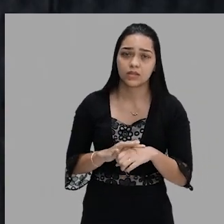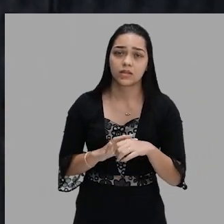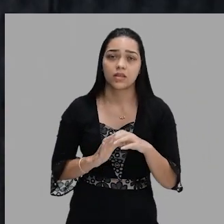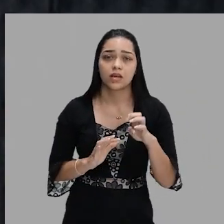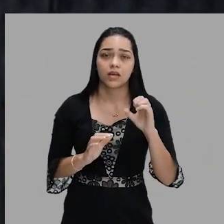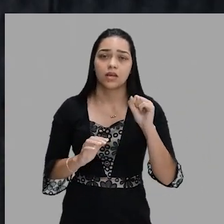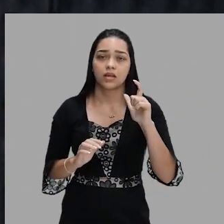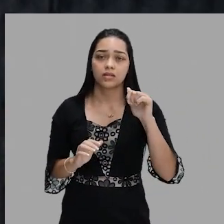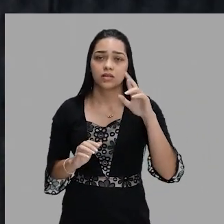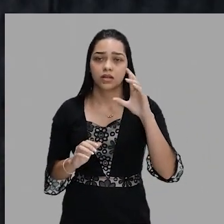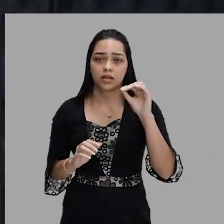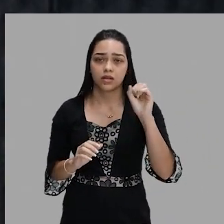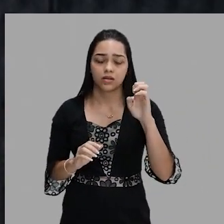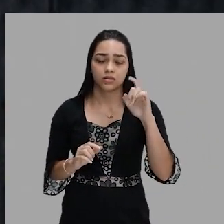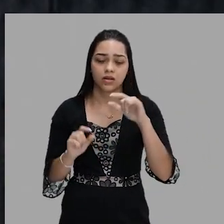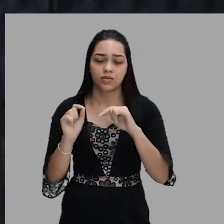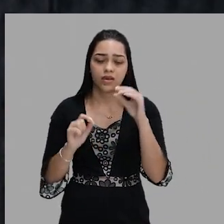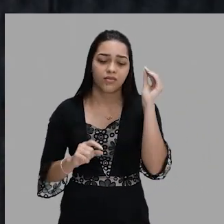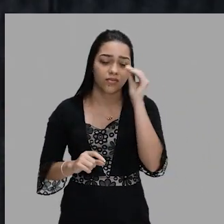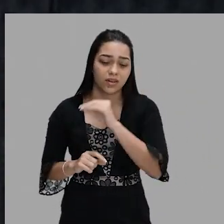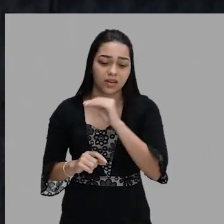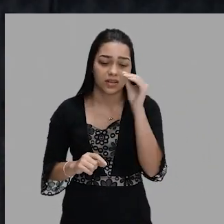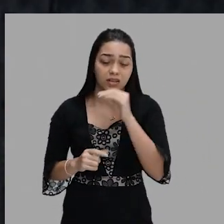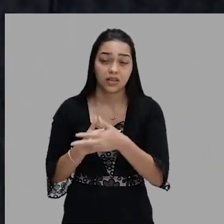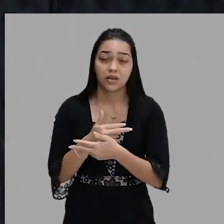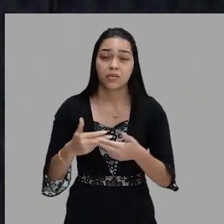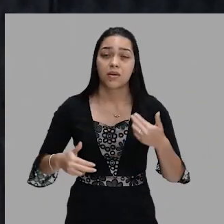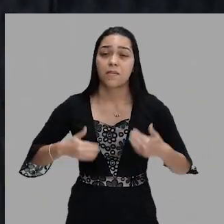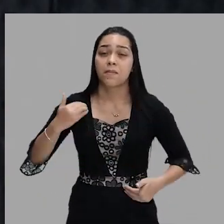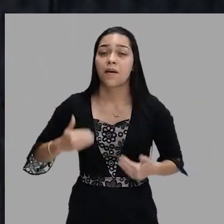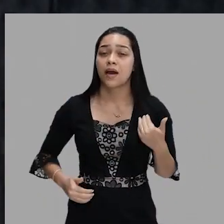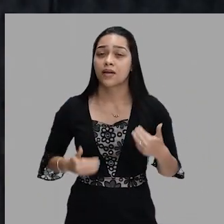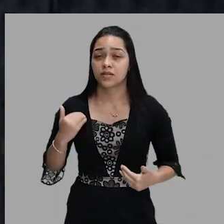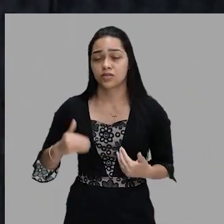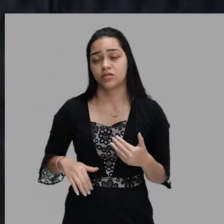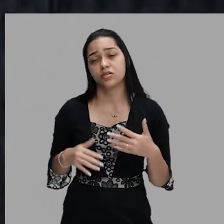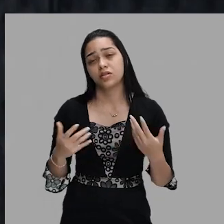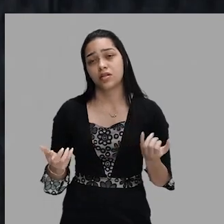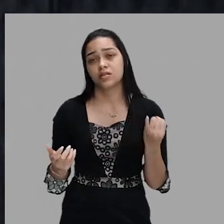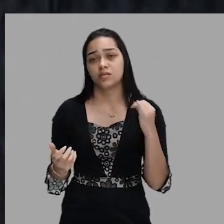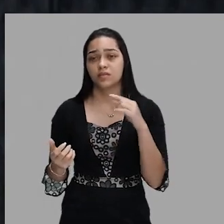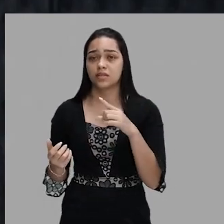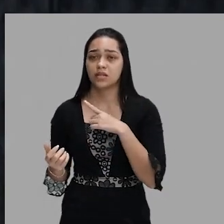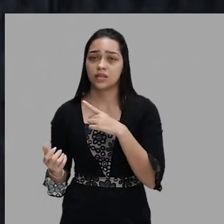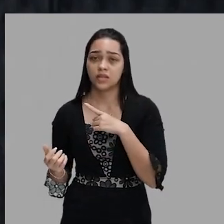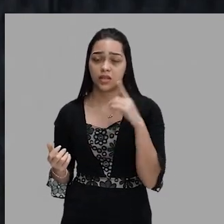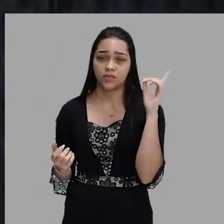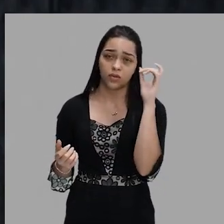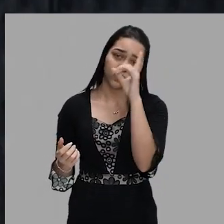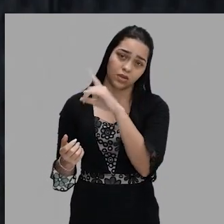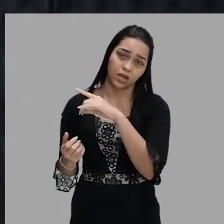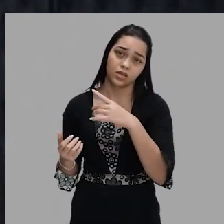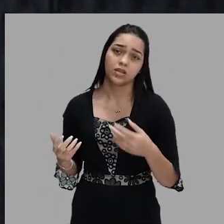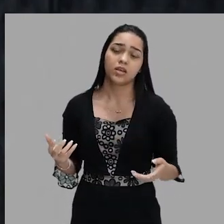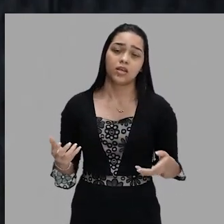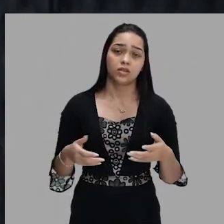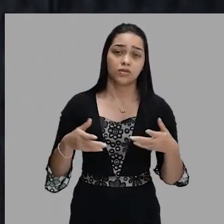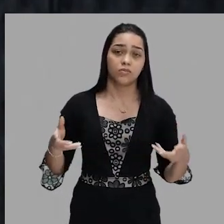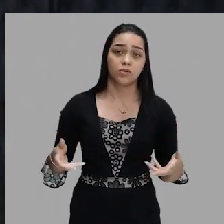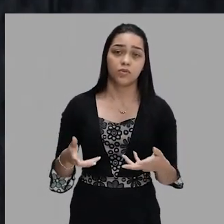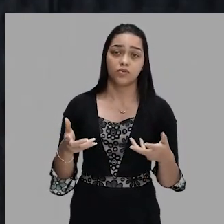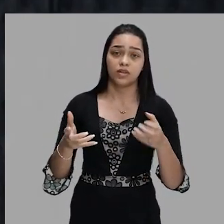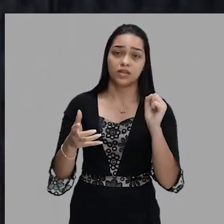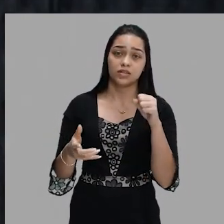esclerose múltipla, são fraquezas em algumas partes do corpo. Ora, se você está tendo dificuldade de